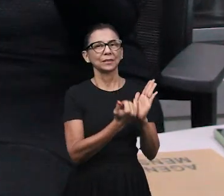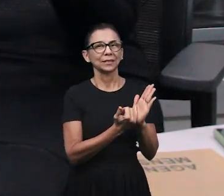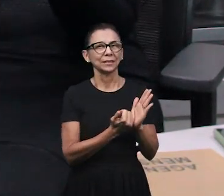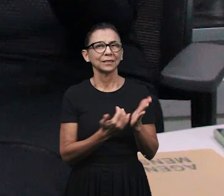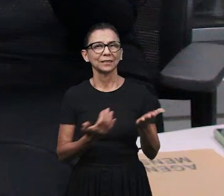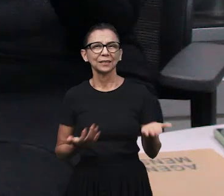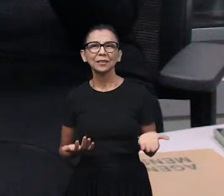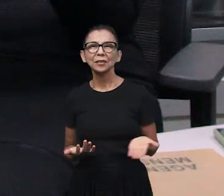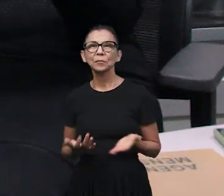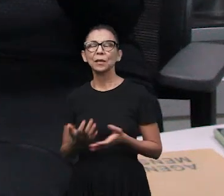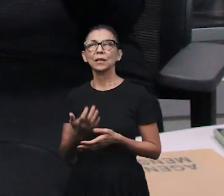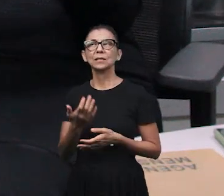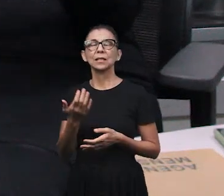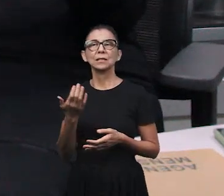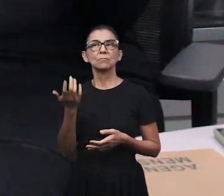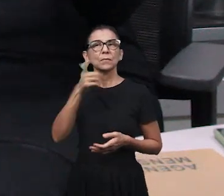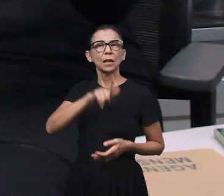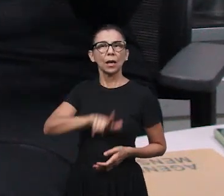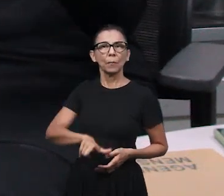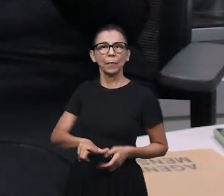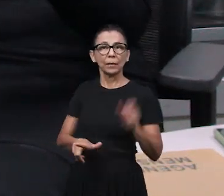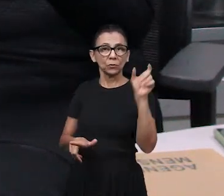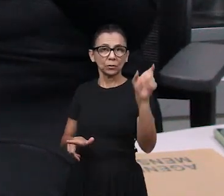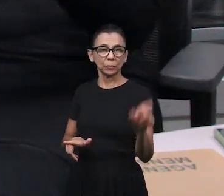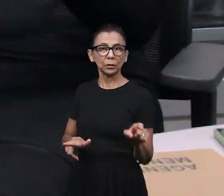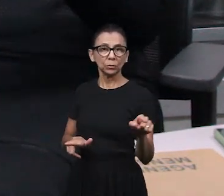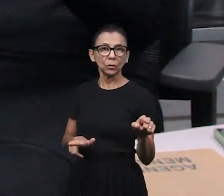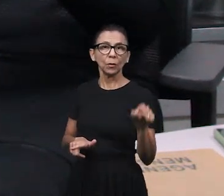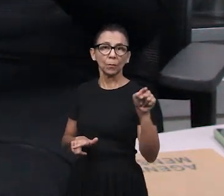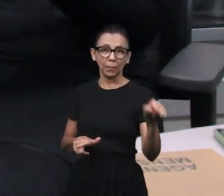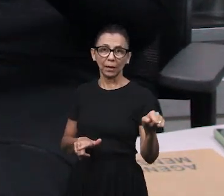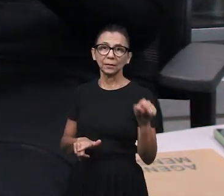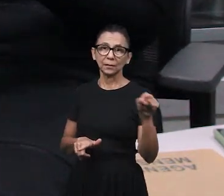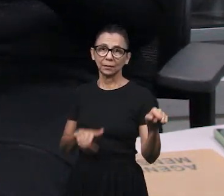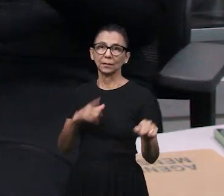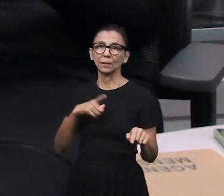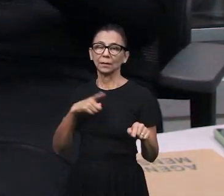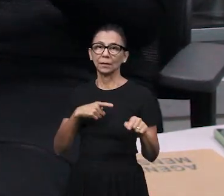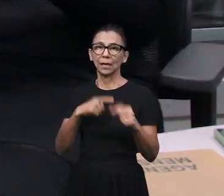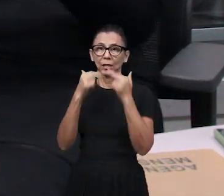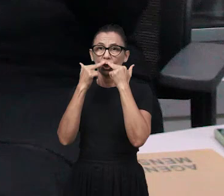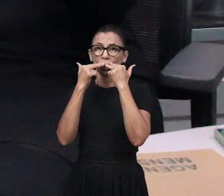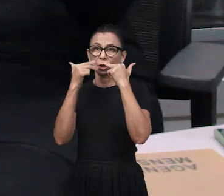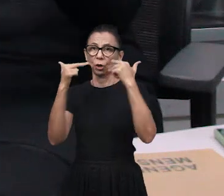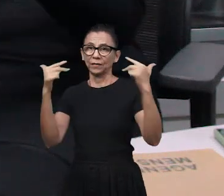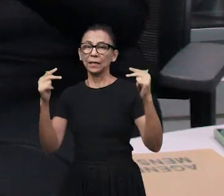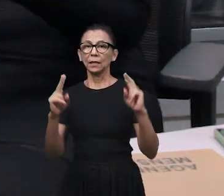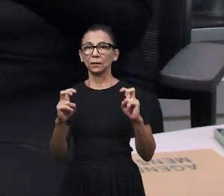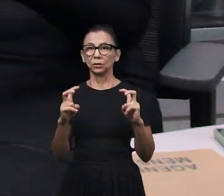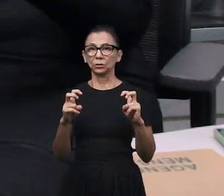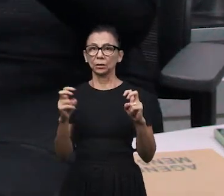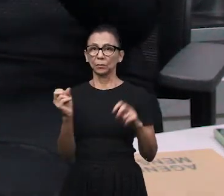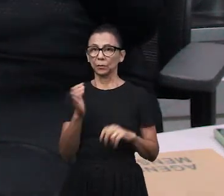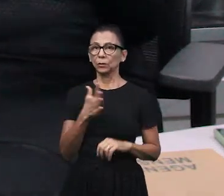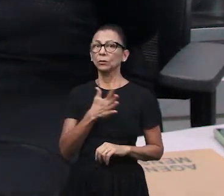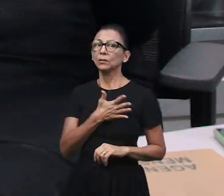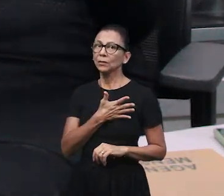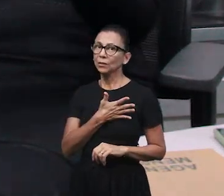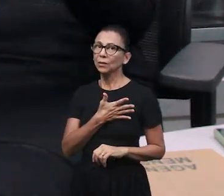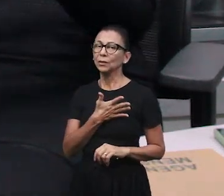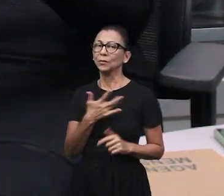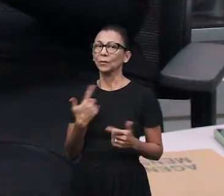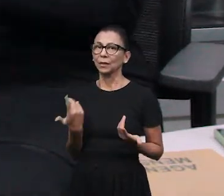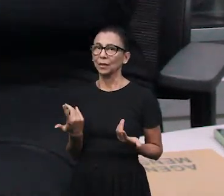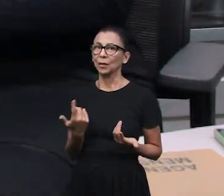os irmãos estão vendo ali, repetindo a mesma pessoa, mas ele está trazendo algo novo. É um tema novo. É porque